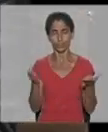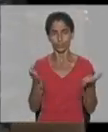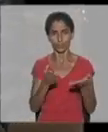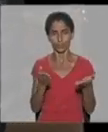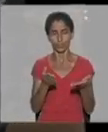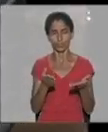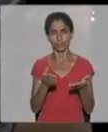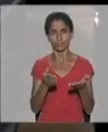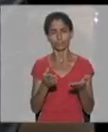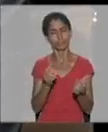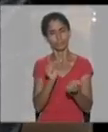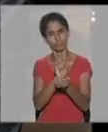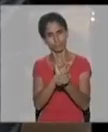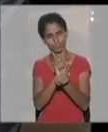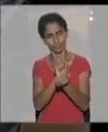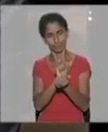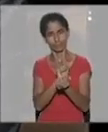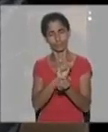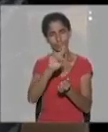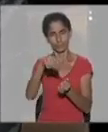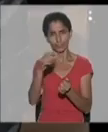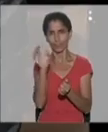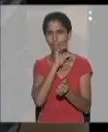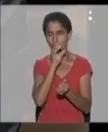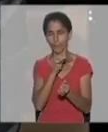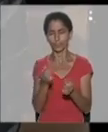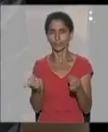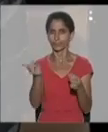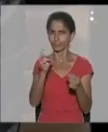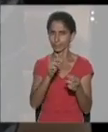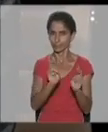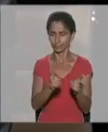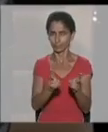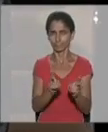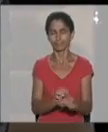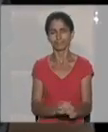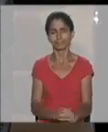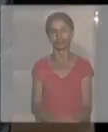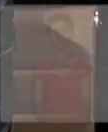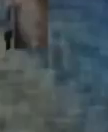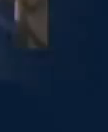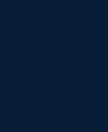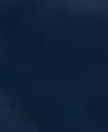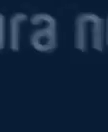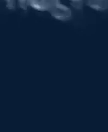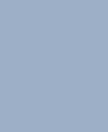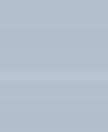porque eu vou ter que ir para o intervalo agora, mas é rapidinho. Continue aí com a gente.